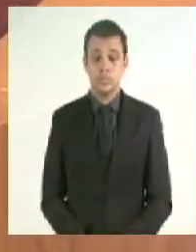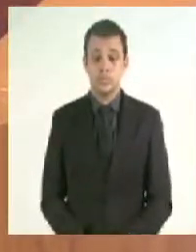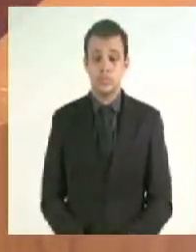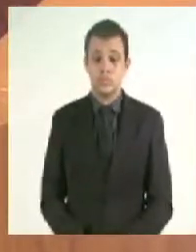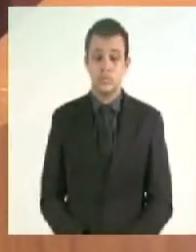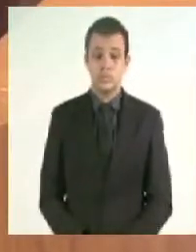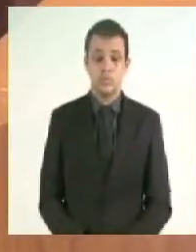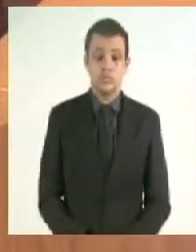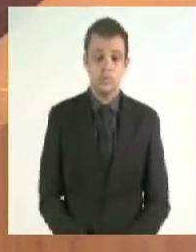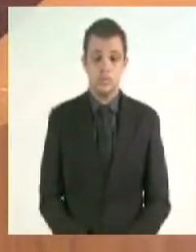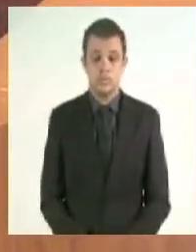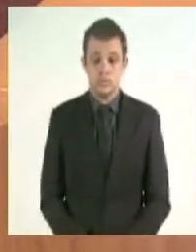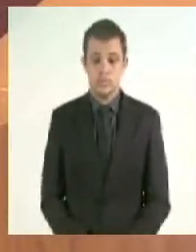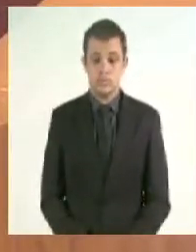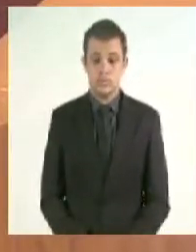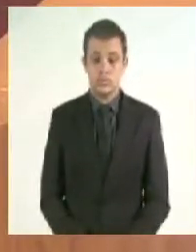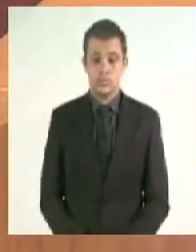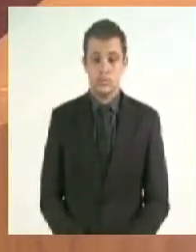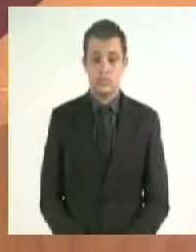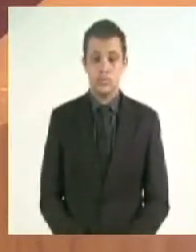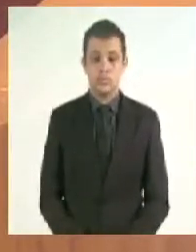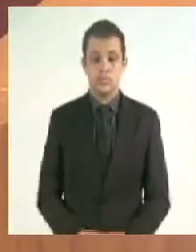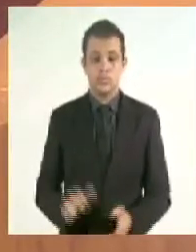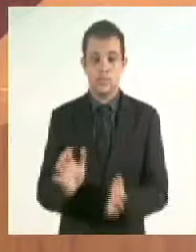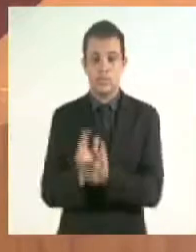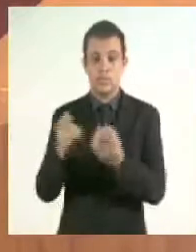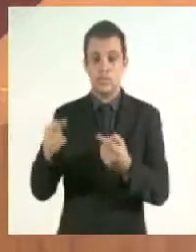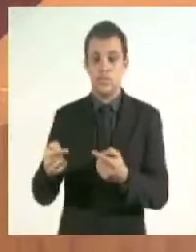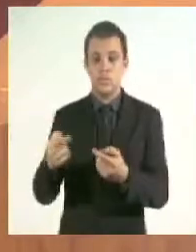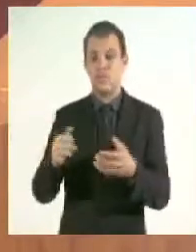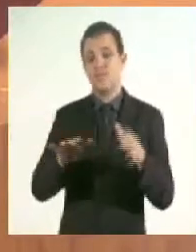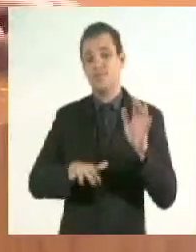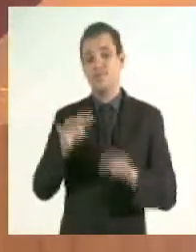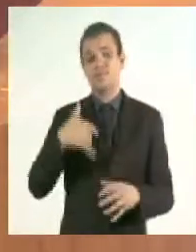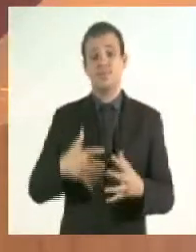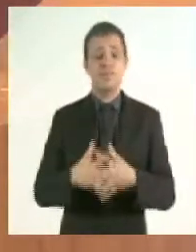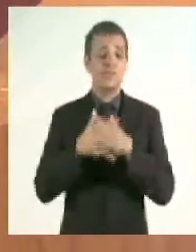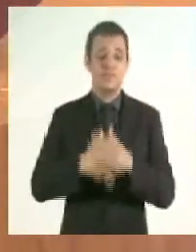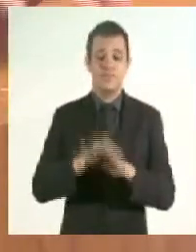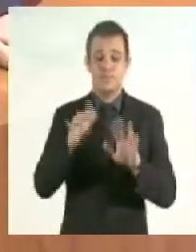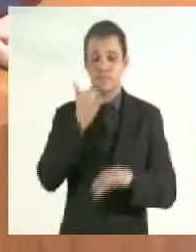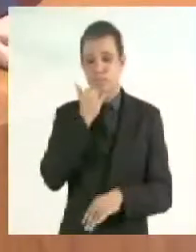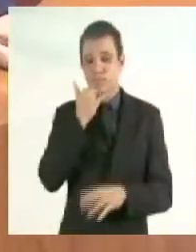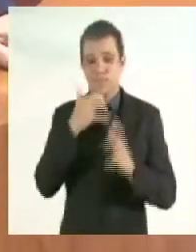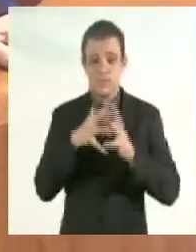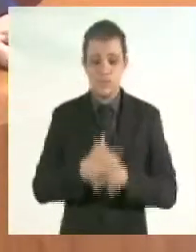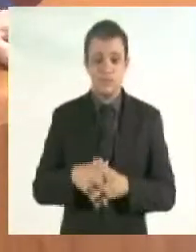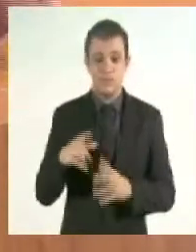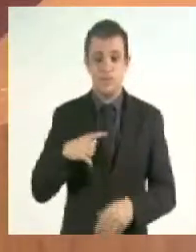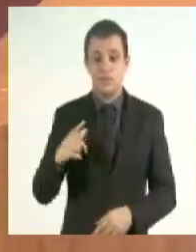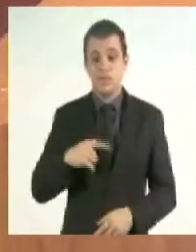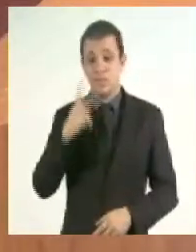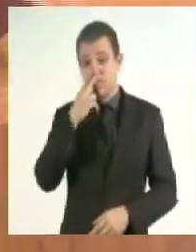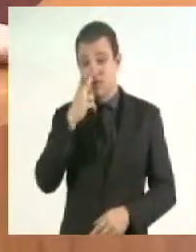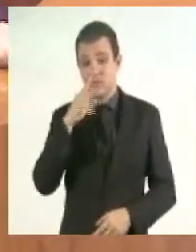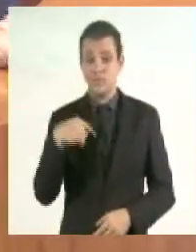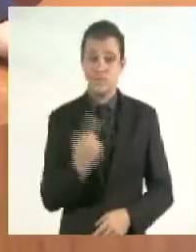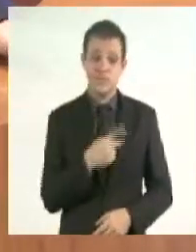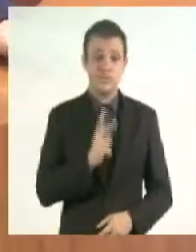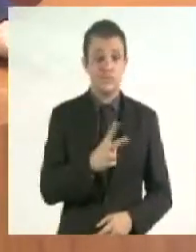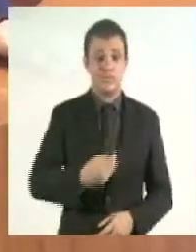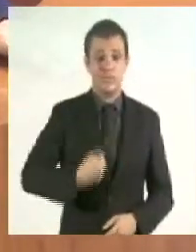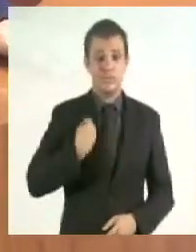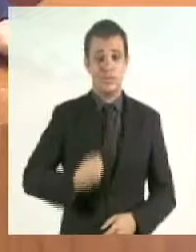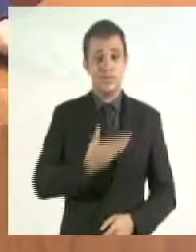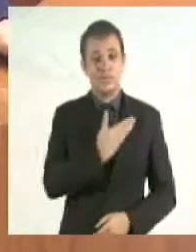porque eu confundo de vez em quando o que é oposição e o que é governo, porque parece que nós ainda vivemos sob o governo da governadora Rosiana